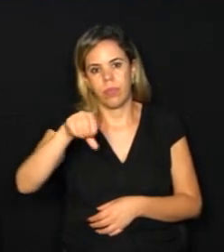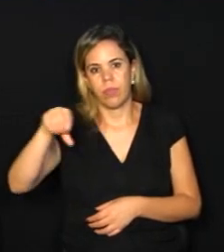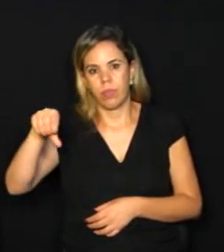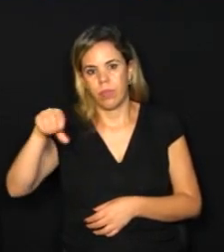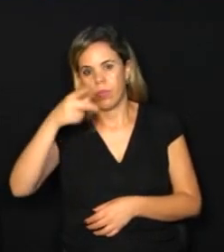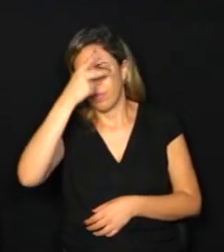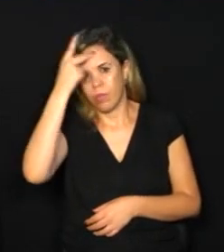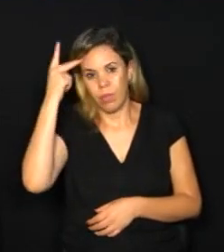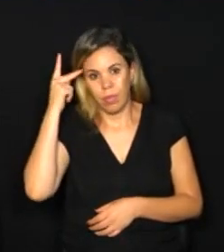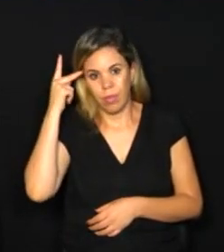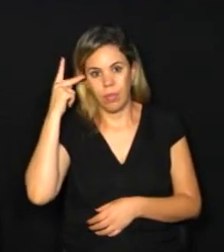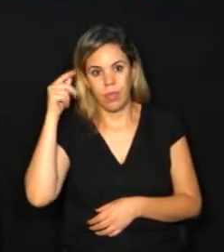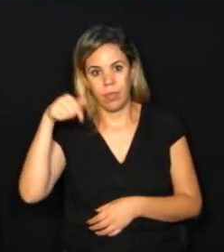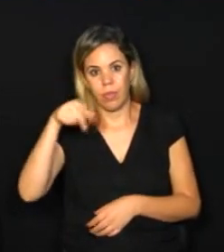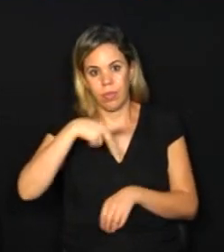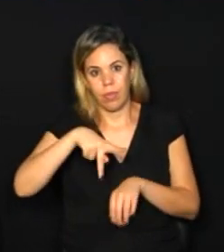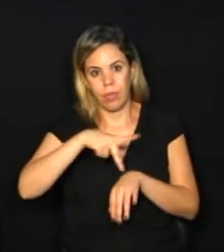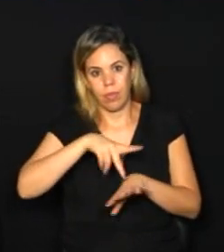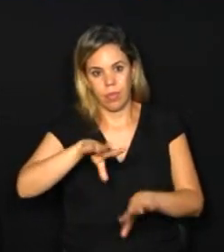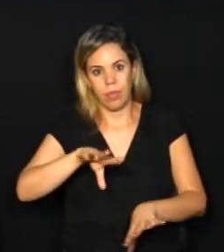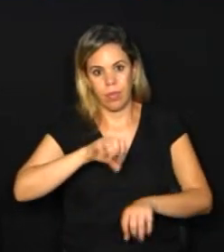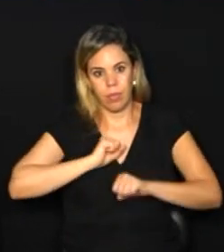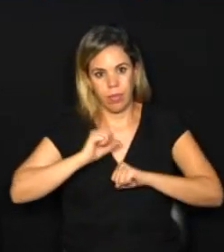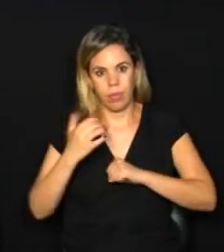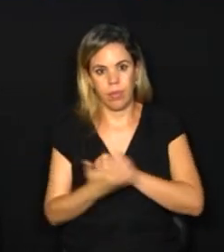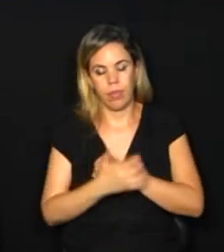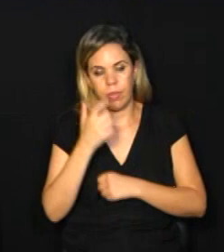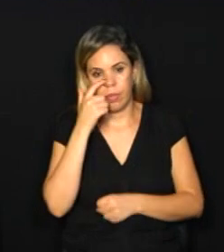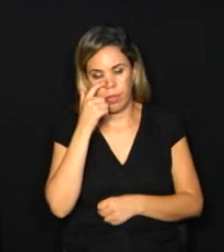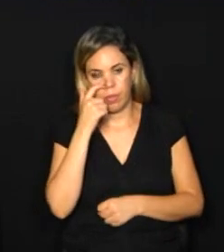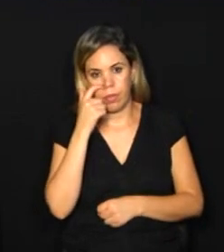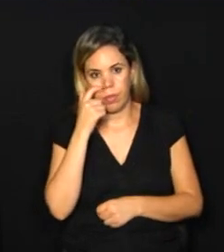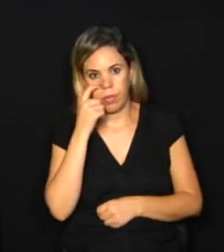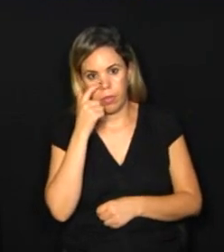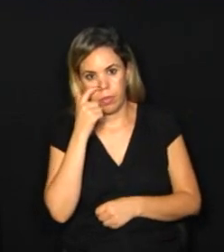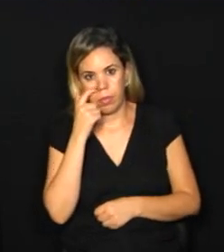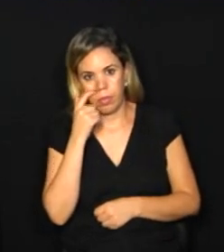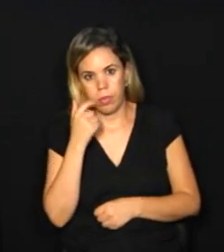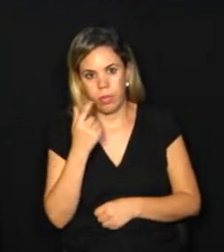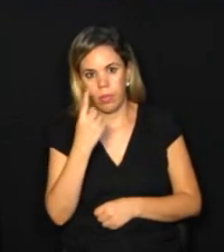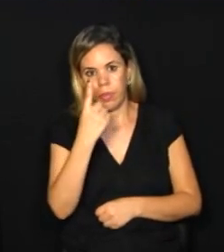6.781.799 pessoas aqui no nosso país acometidas pela doença, com